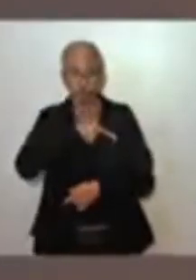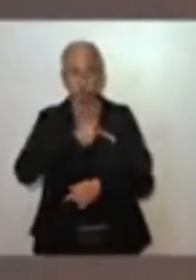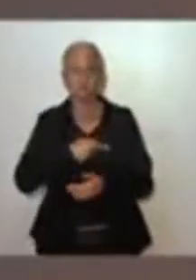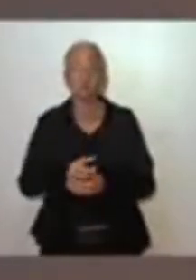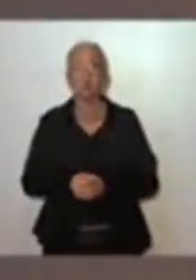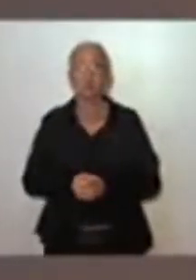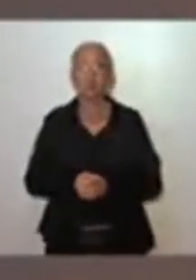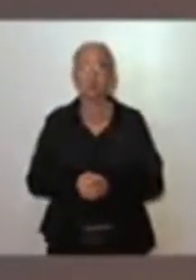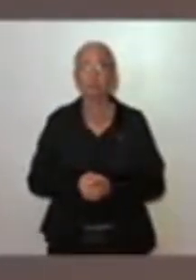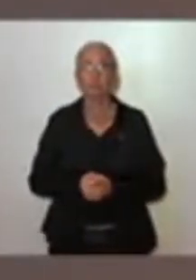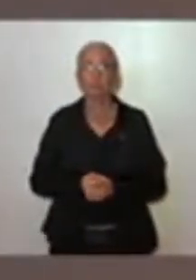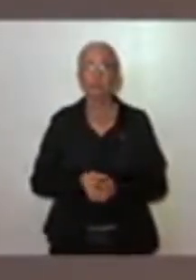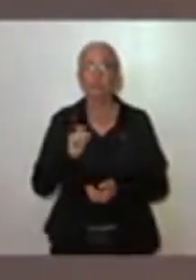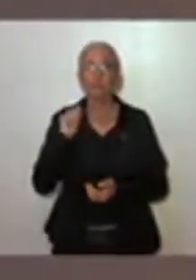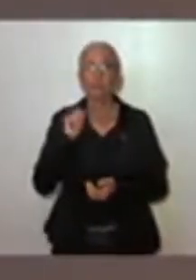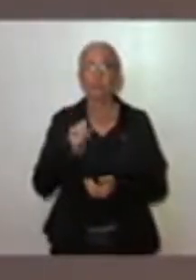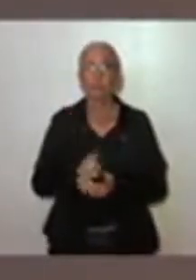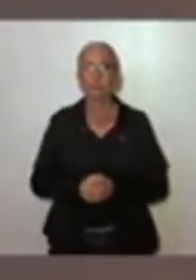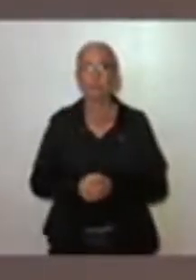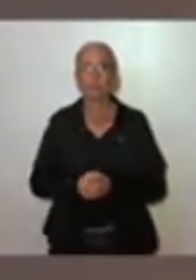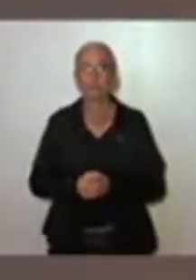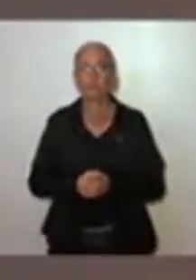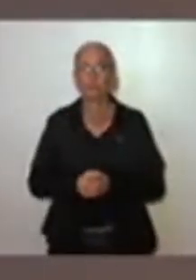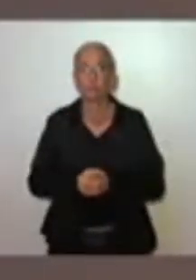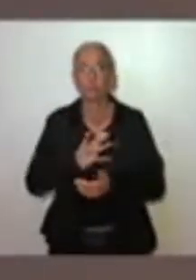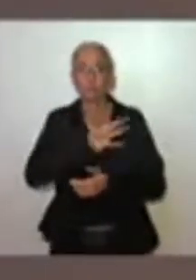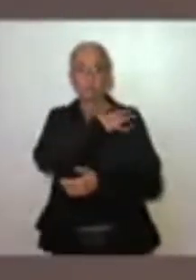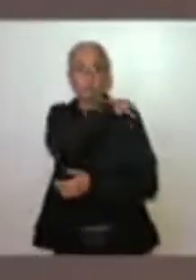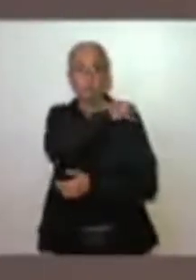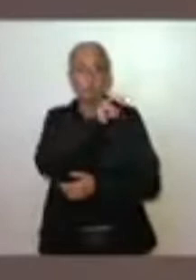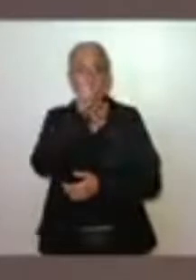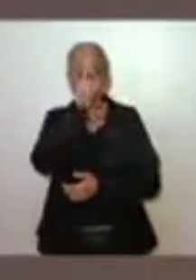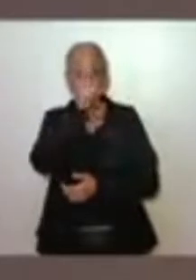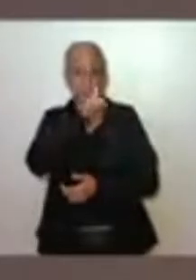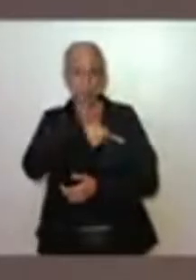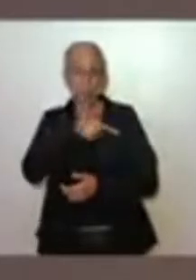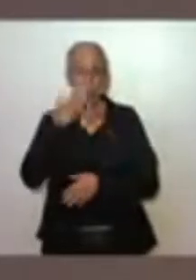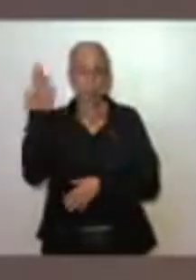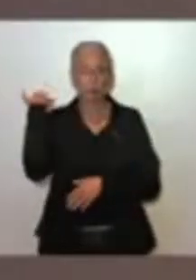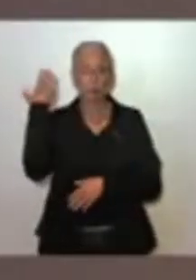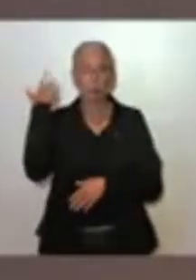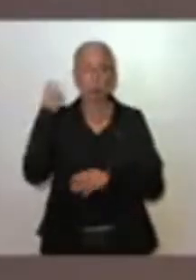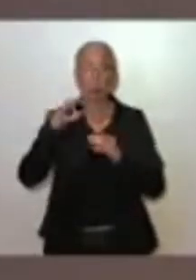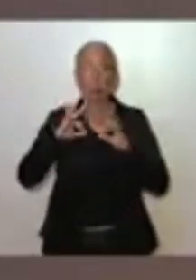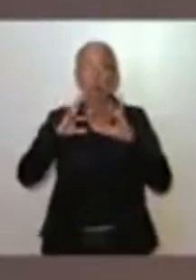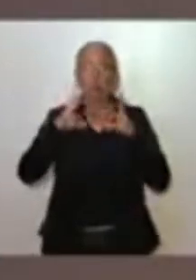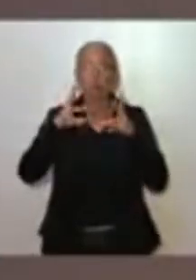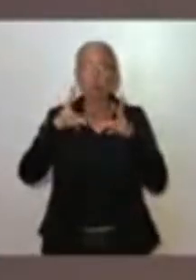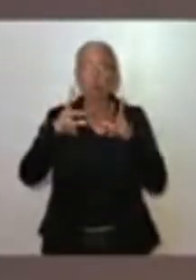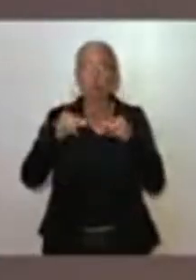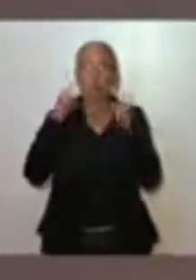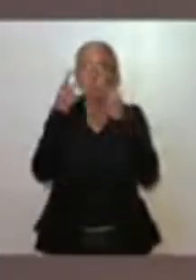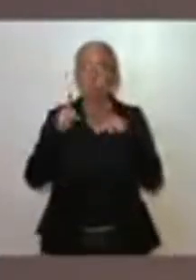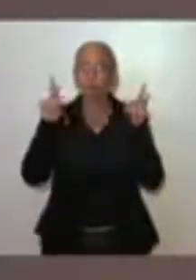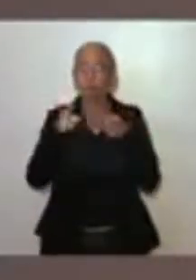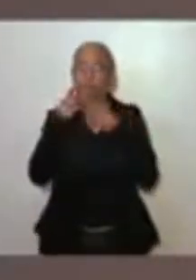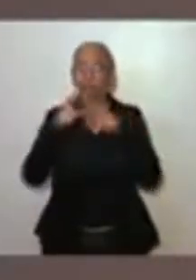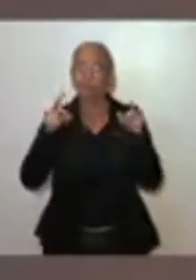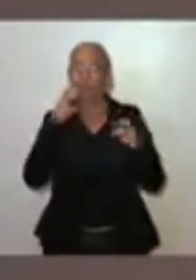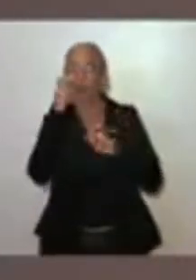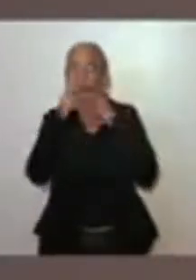você bem lembrar E durante o regime militar em todas as músicas